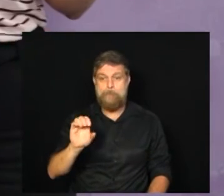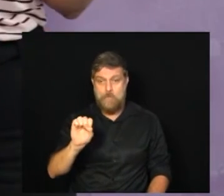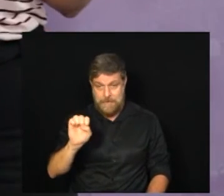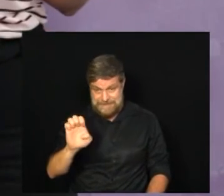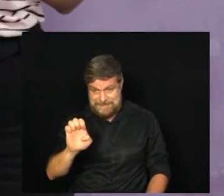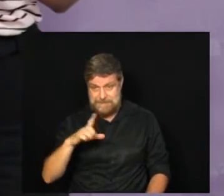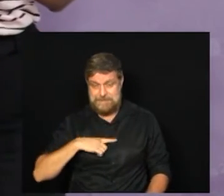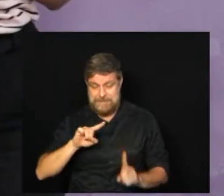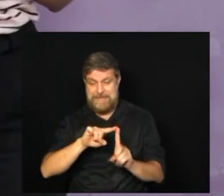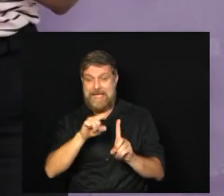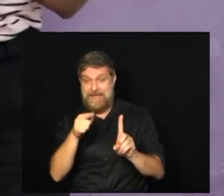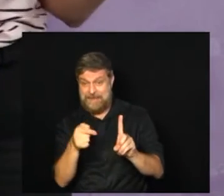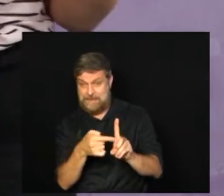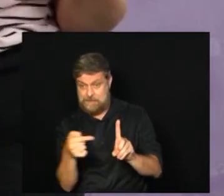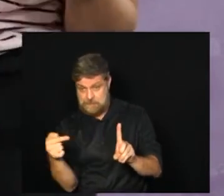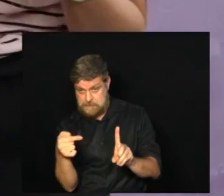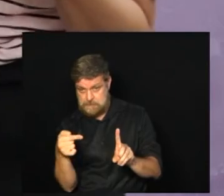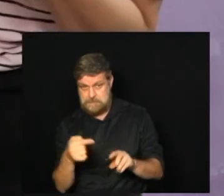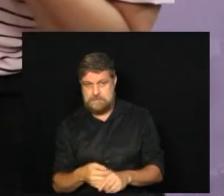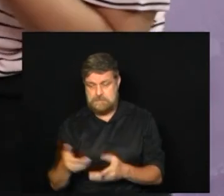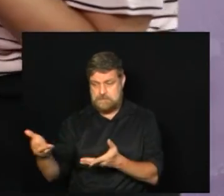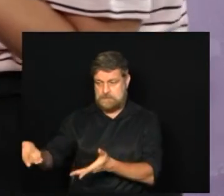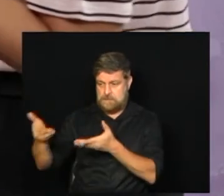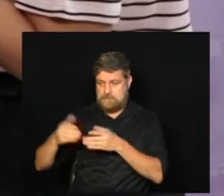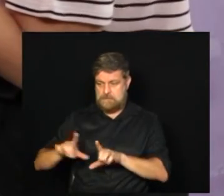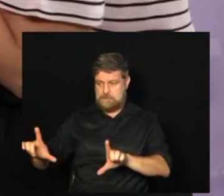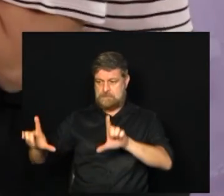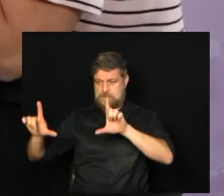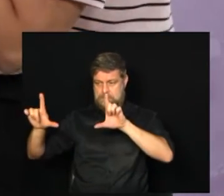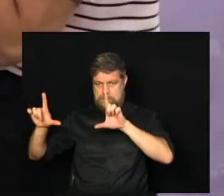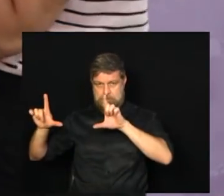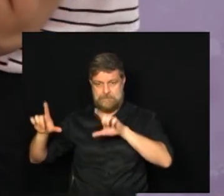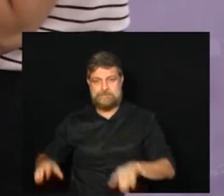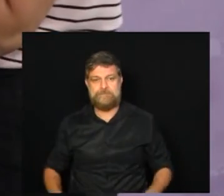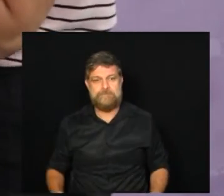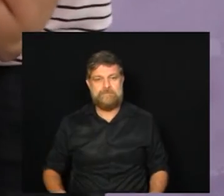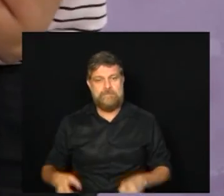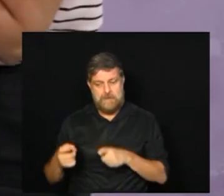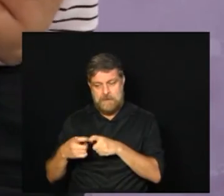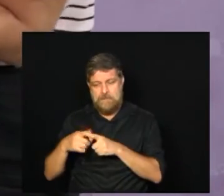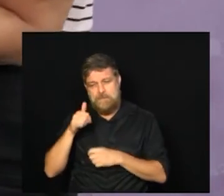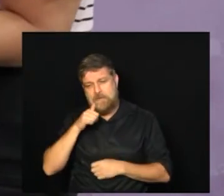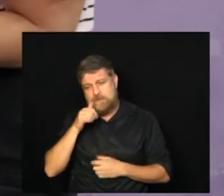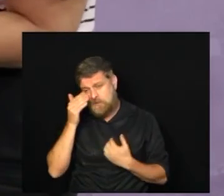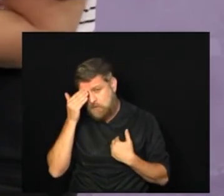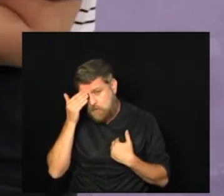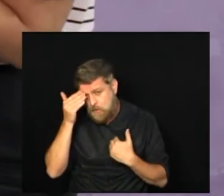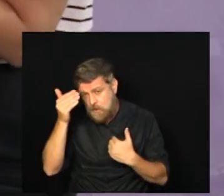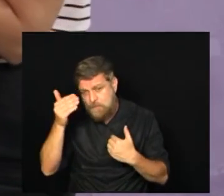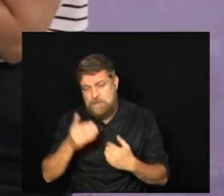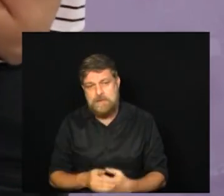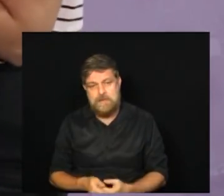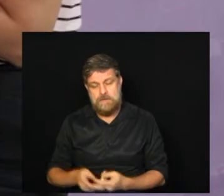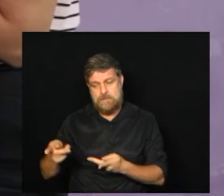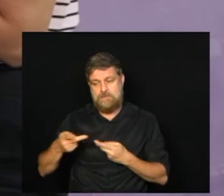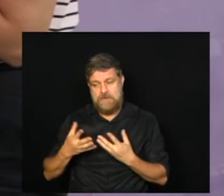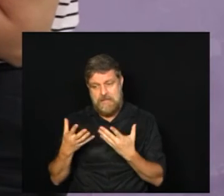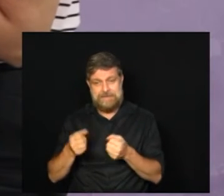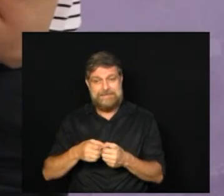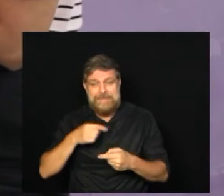da Tigre e da Votorantim Cimentos. E essas empresas colocam também seus profissionais como voluntários para ajudar a mentorar